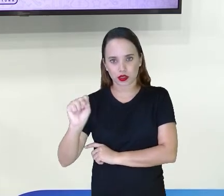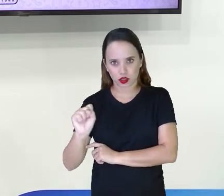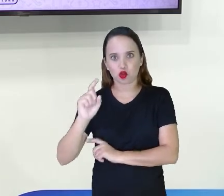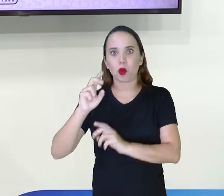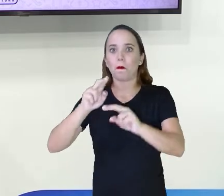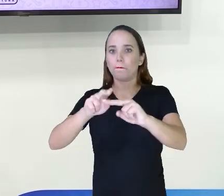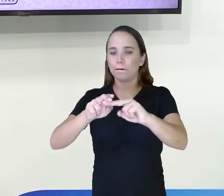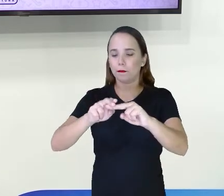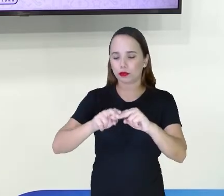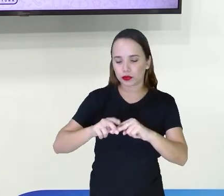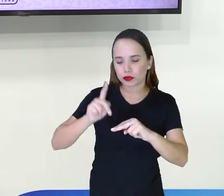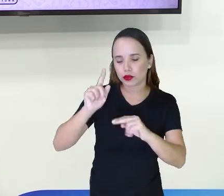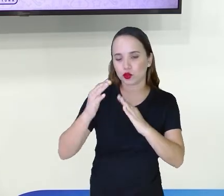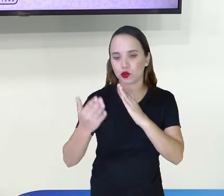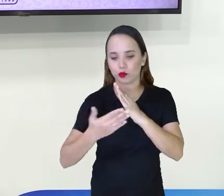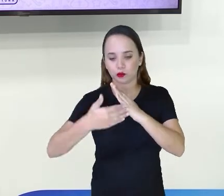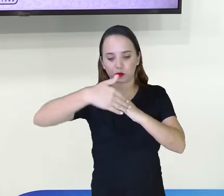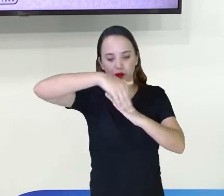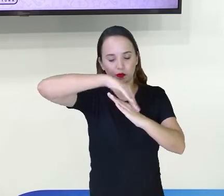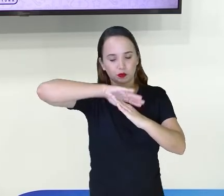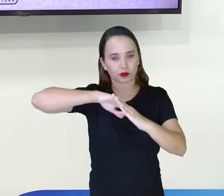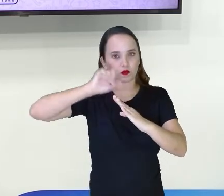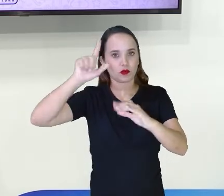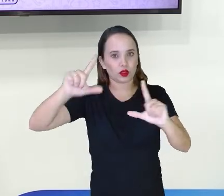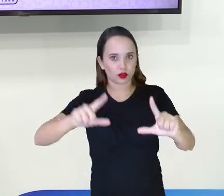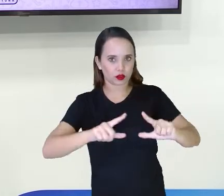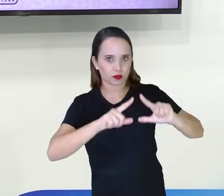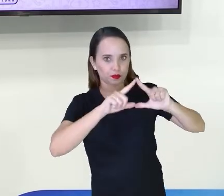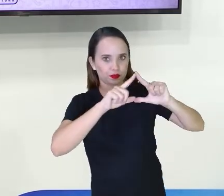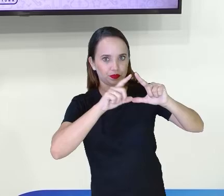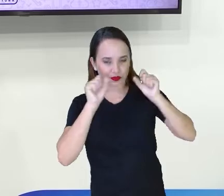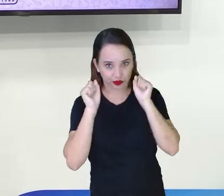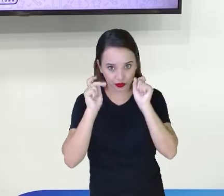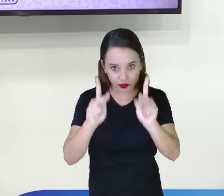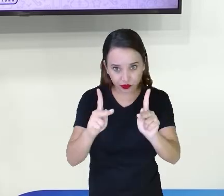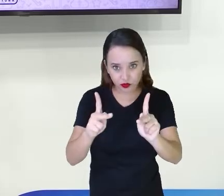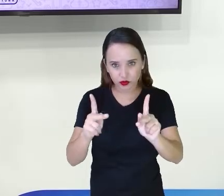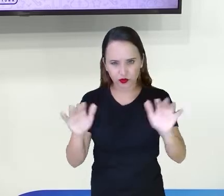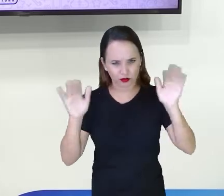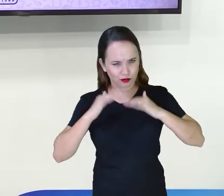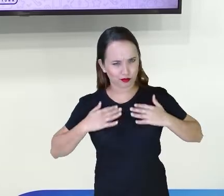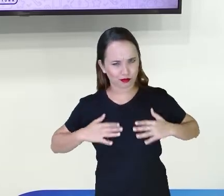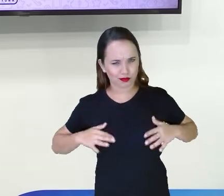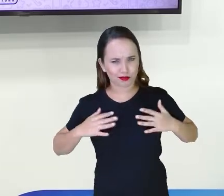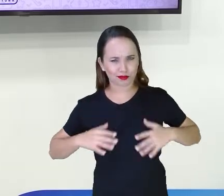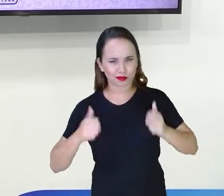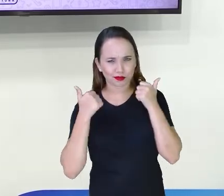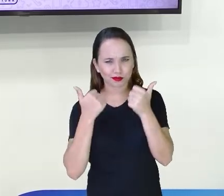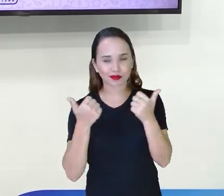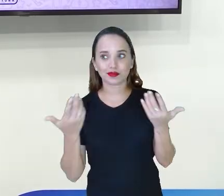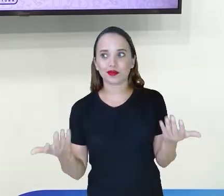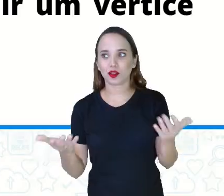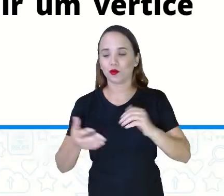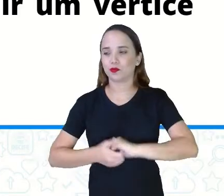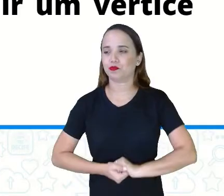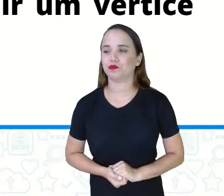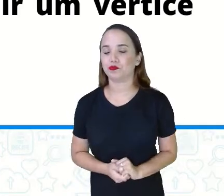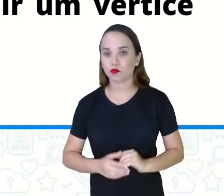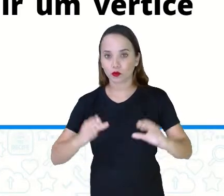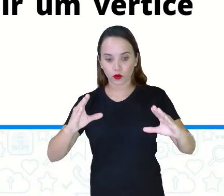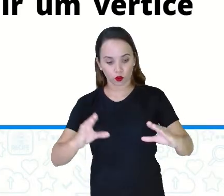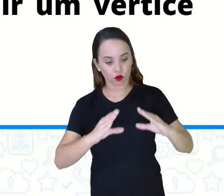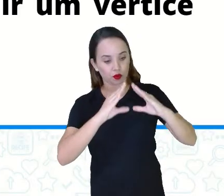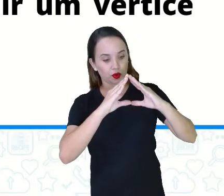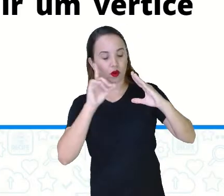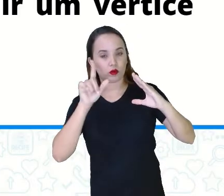são triangulares. Beleza? Tranquilo até aí? As pirâmides são